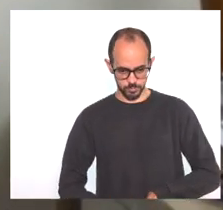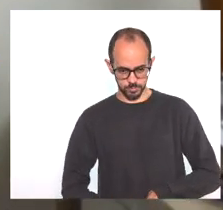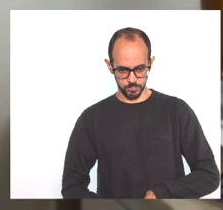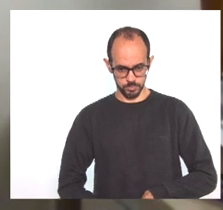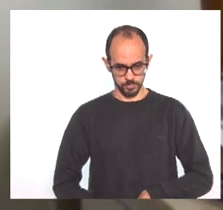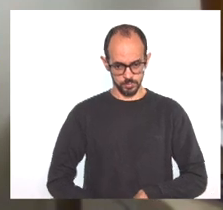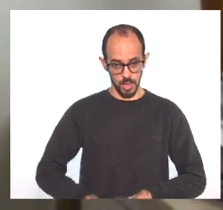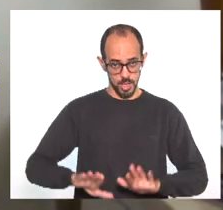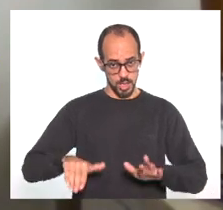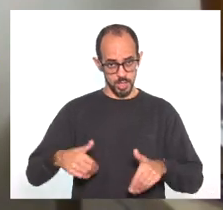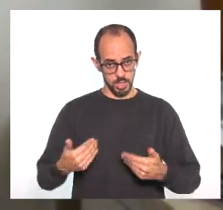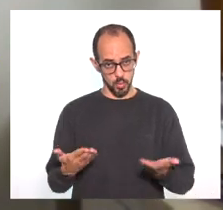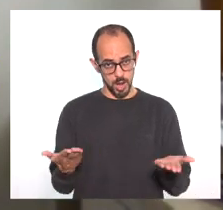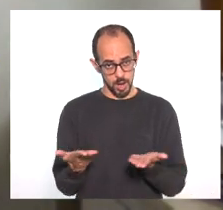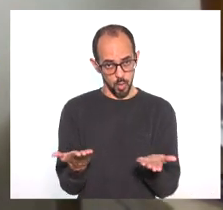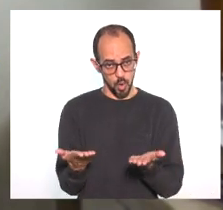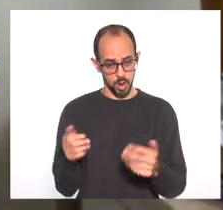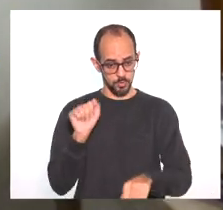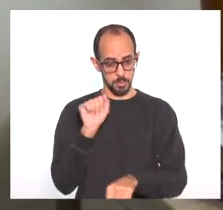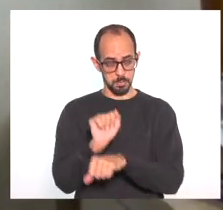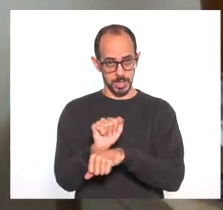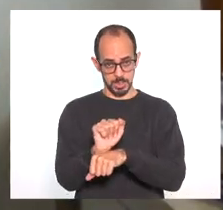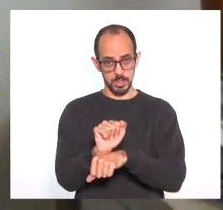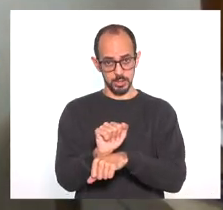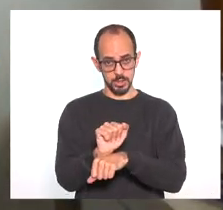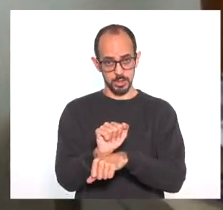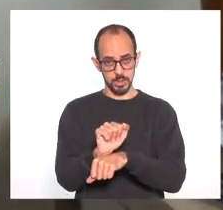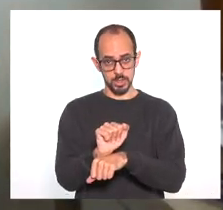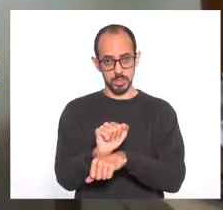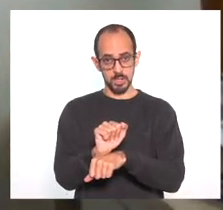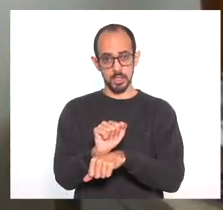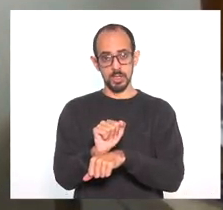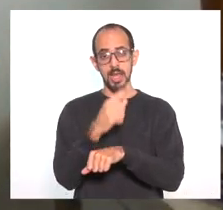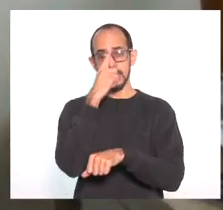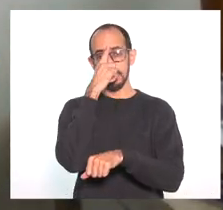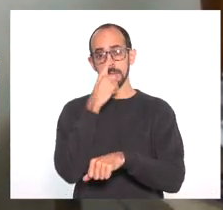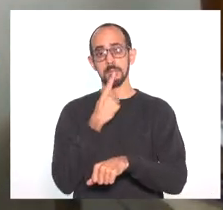Então, vou agora parar aqui na figura